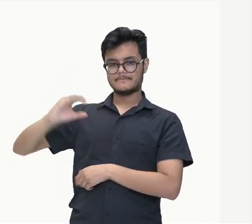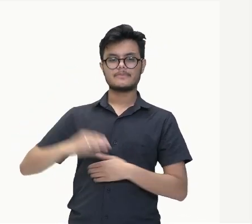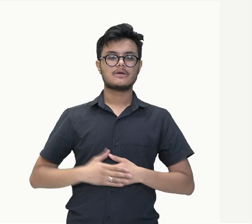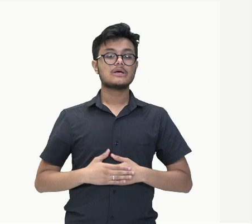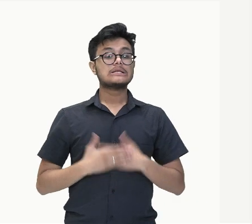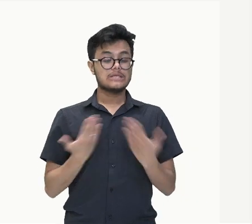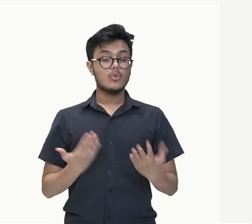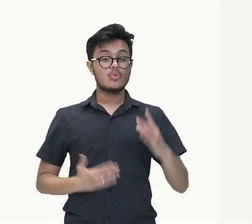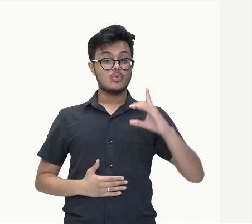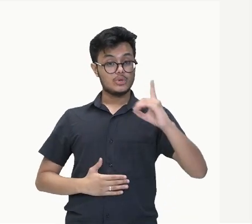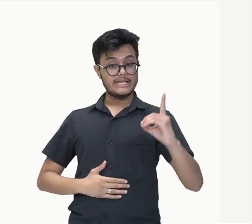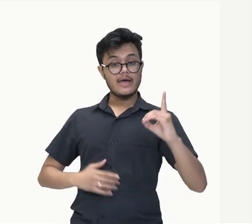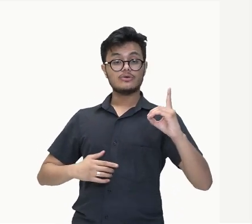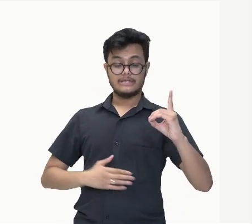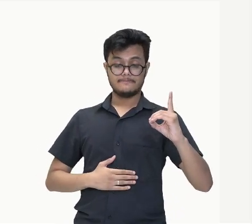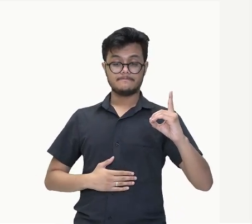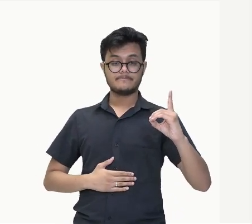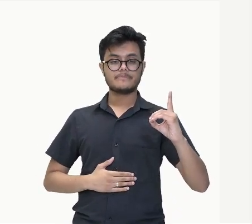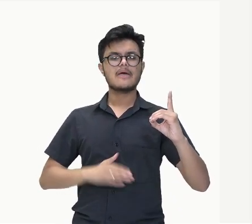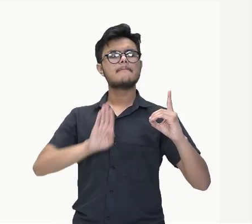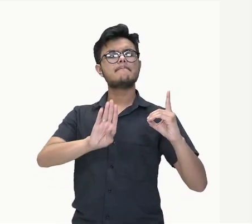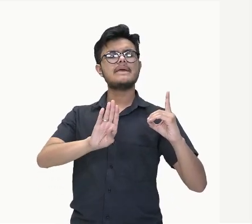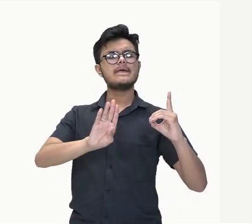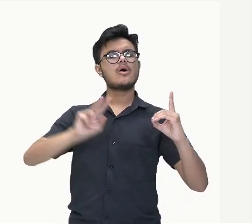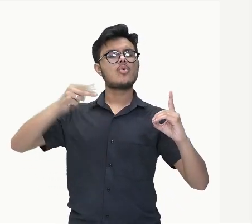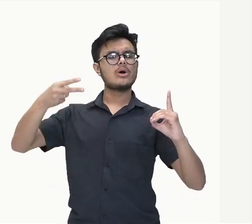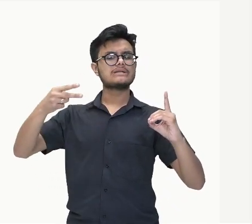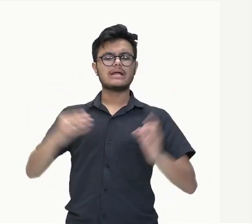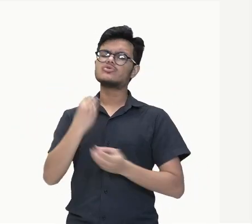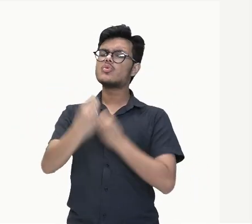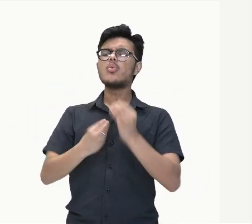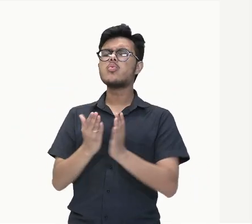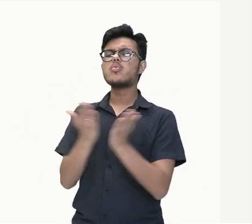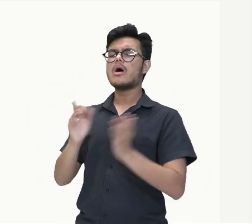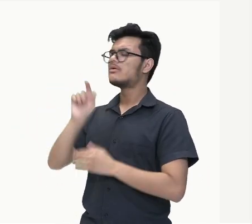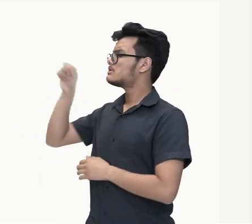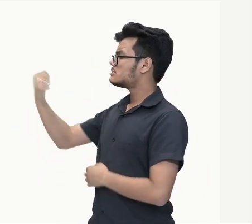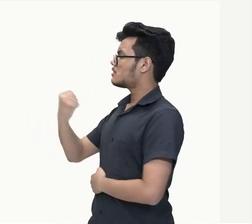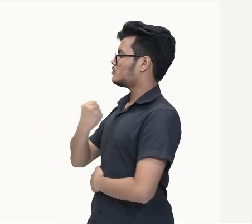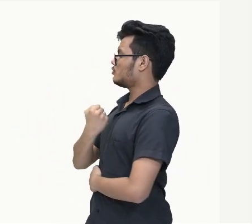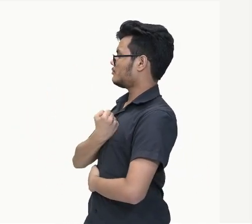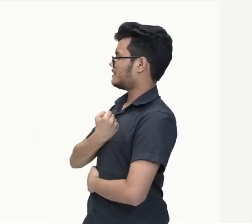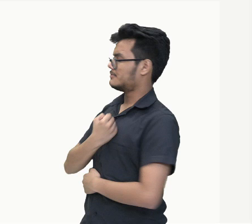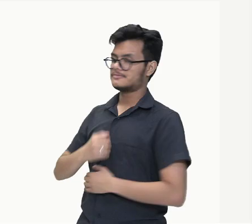Delta é igual. Olha só, eu vou colocar